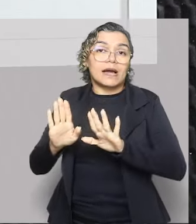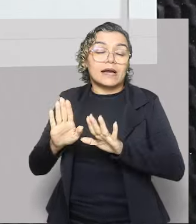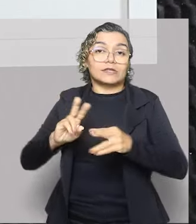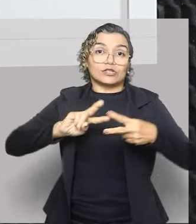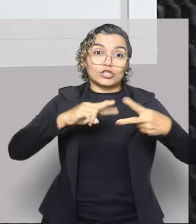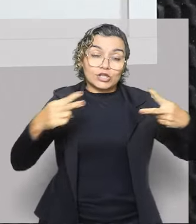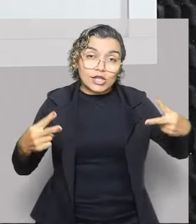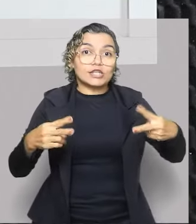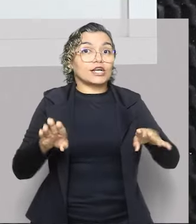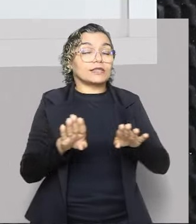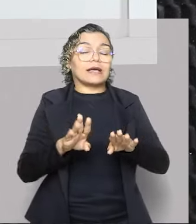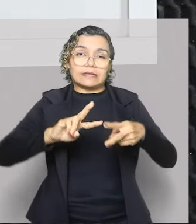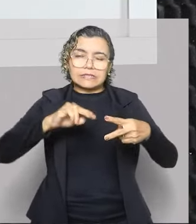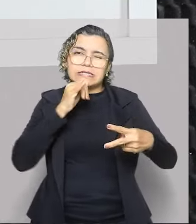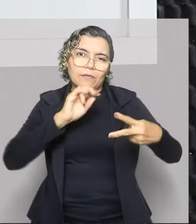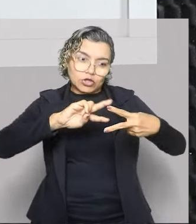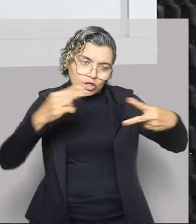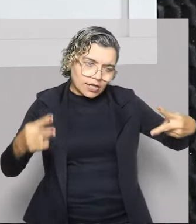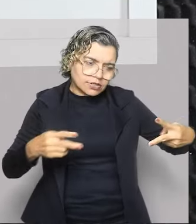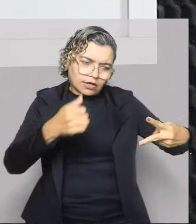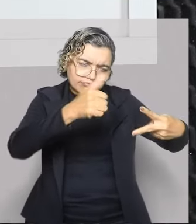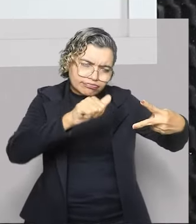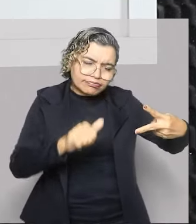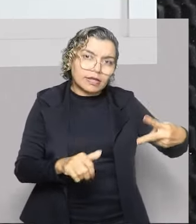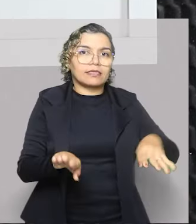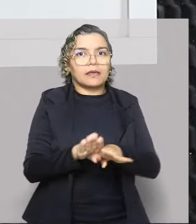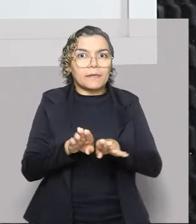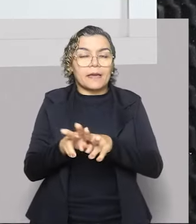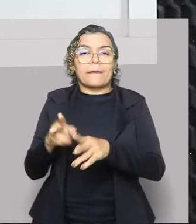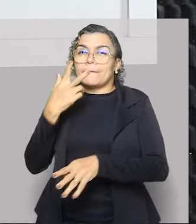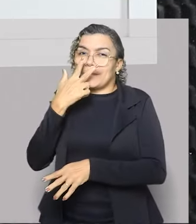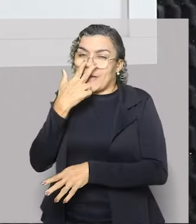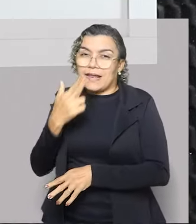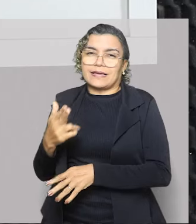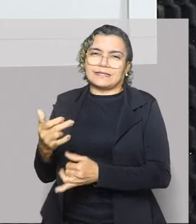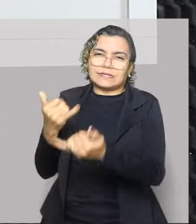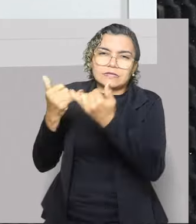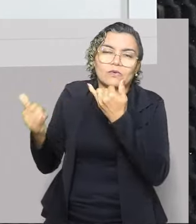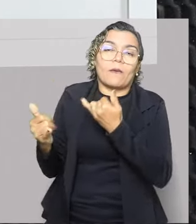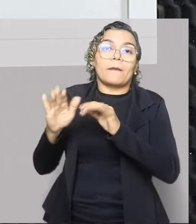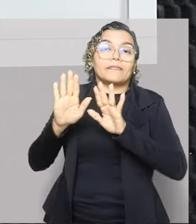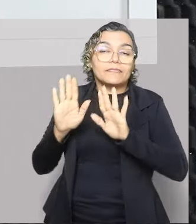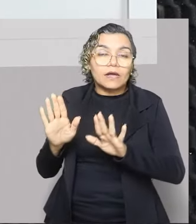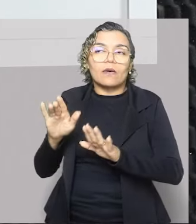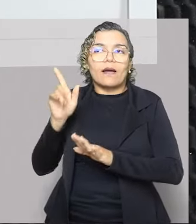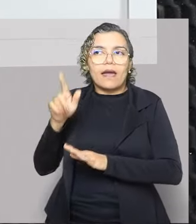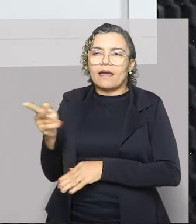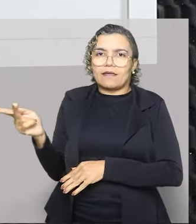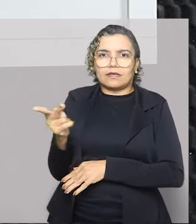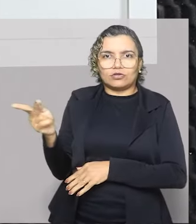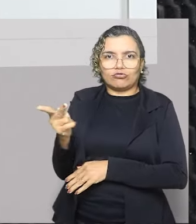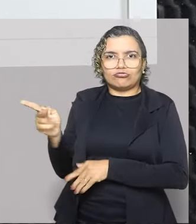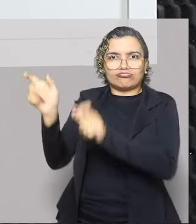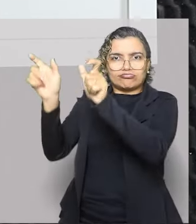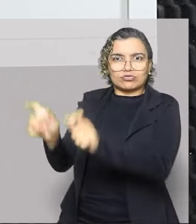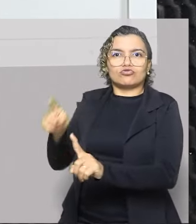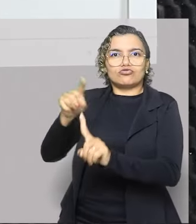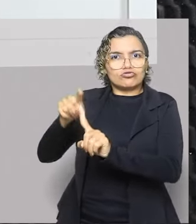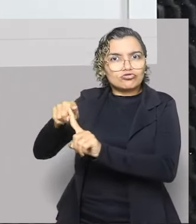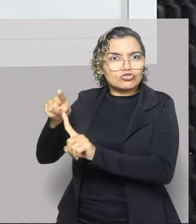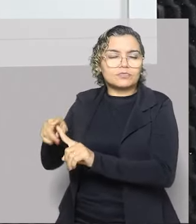muito parecido também então é mais uma coisa que a gente leva em consideração para classificar essas espécies Tá certo